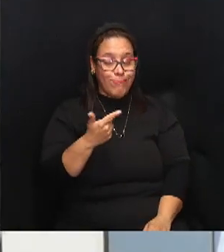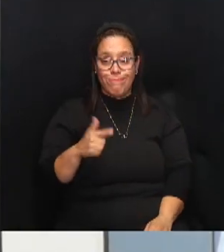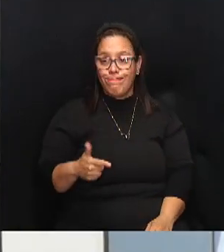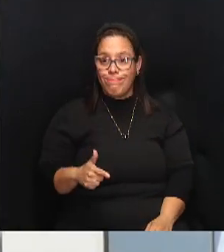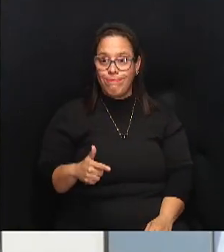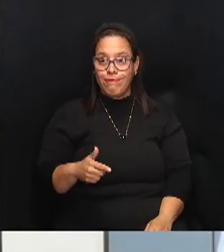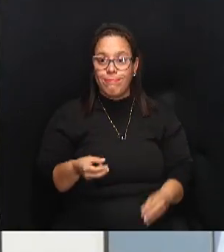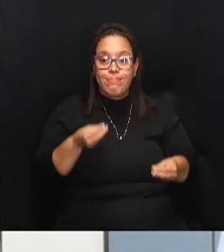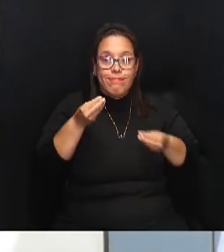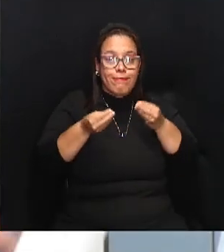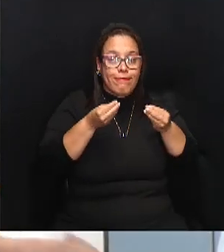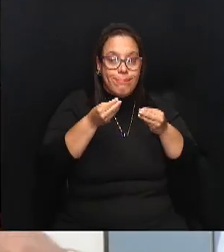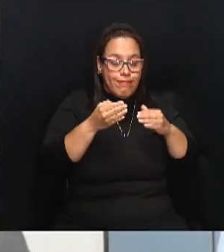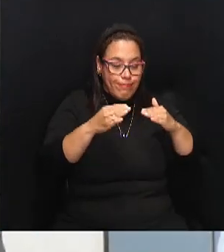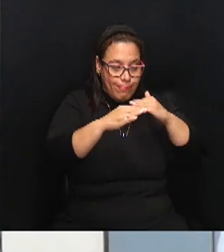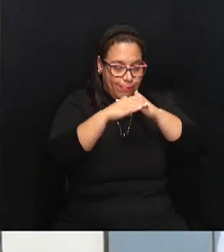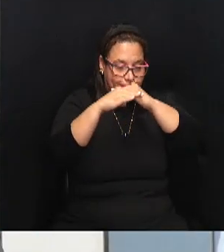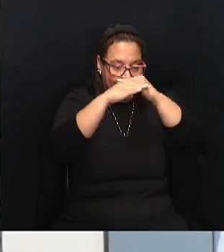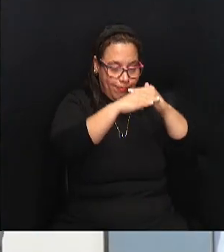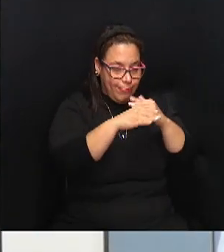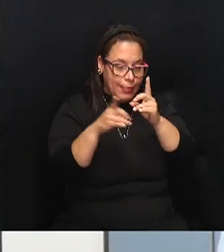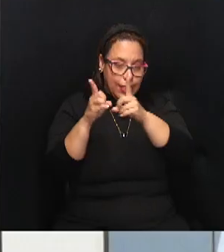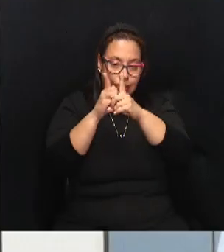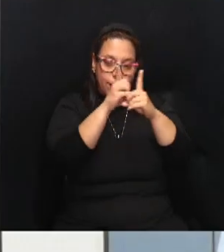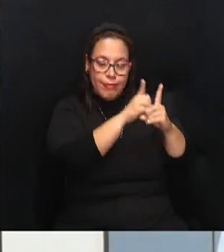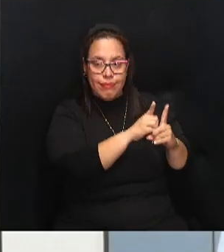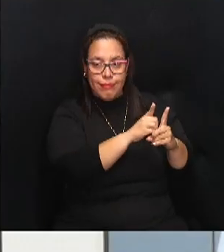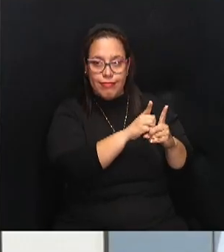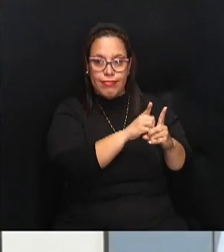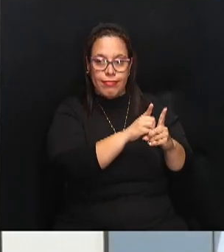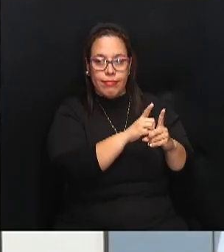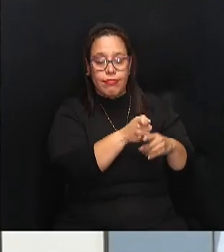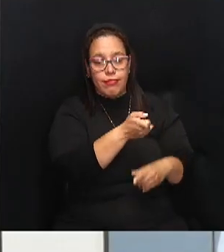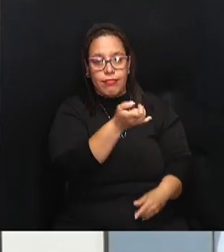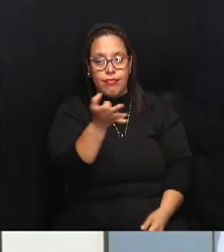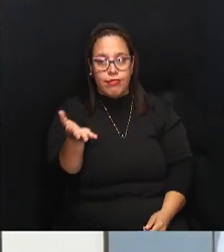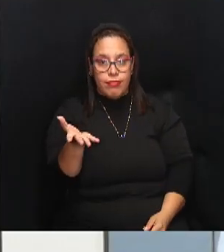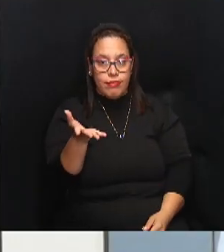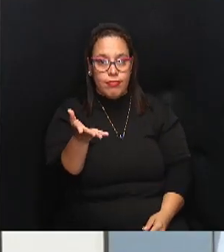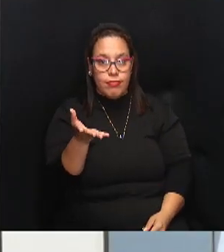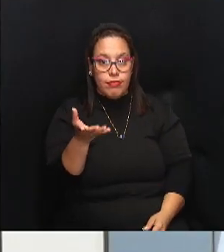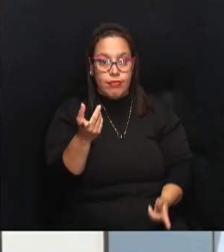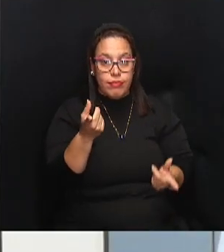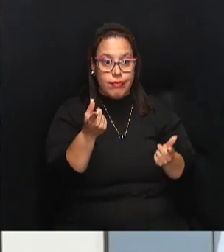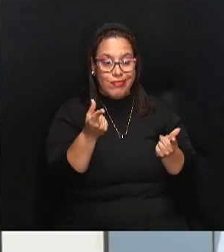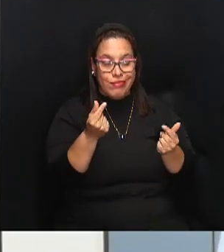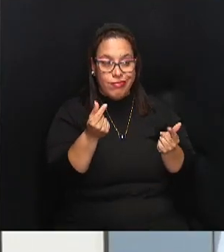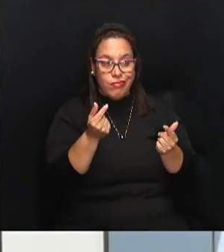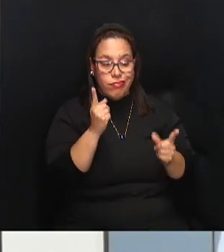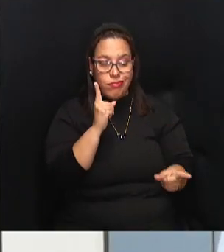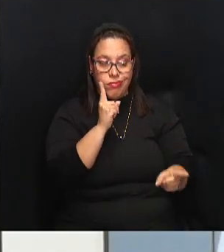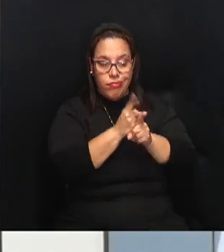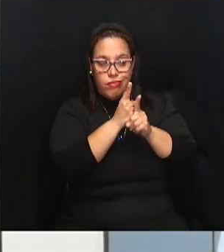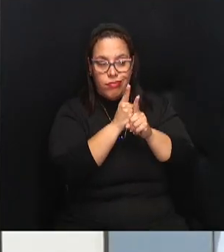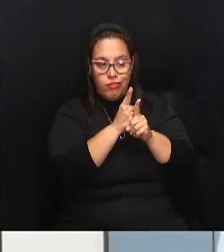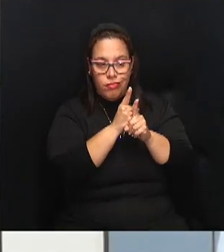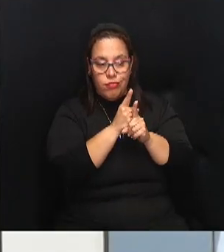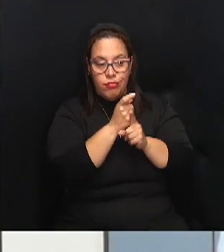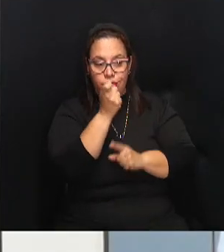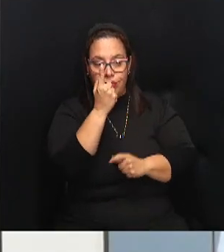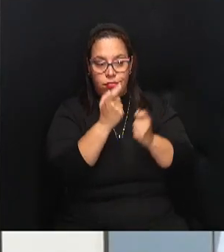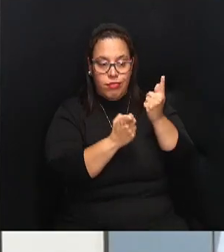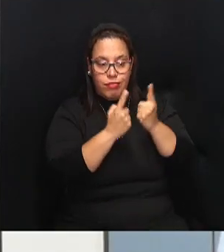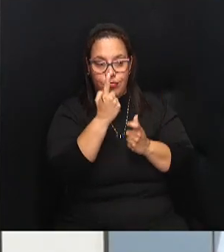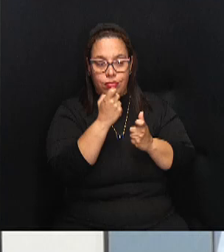Então, como equalizar tudo isso, atender tudo isso, e quais são as dotações que a gente encontra